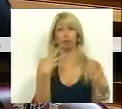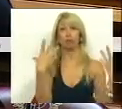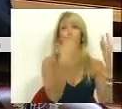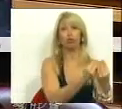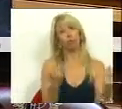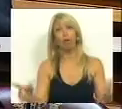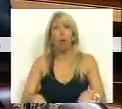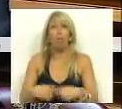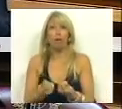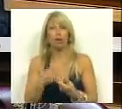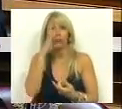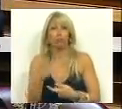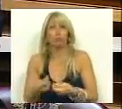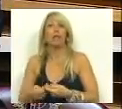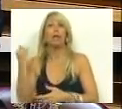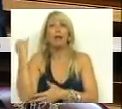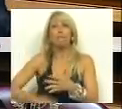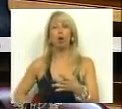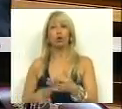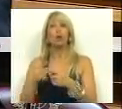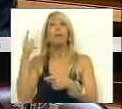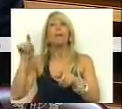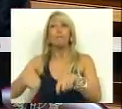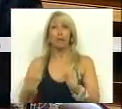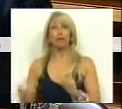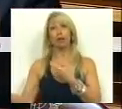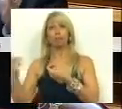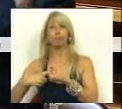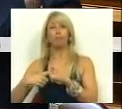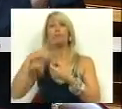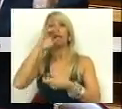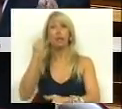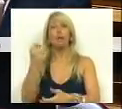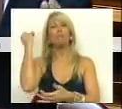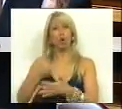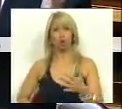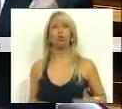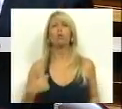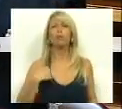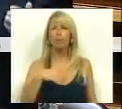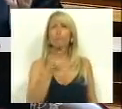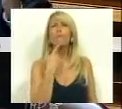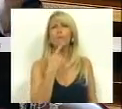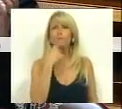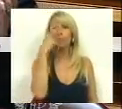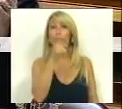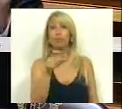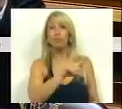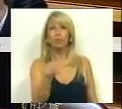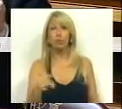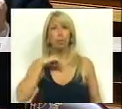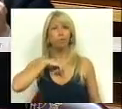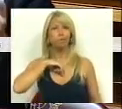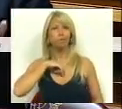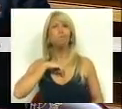impostos, partido da coligação dos impostos. Eu compreendo que os senhores estão muito incómodos nessa pele e,